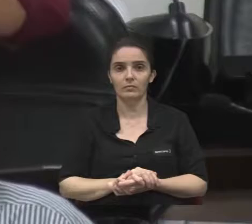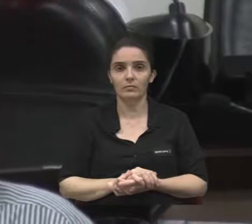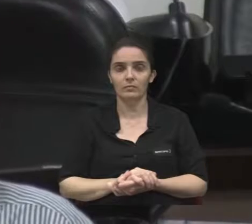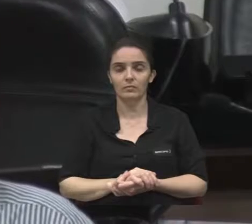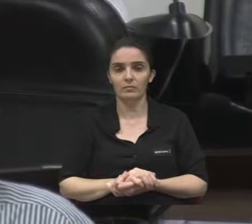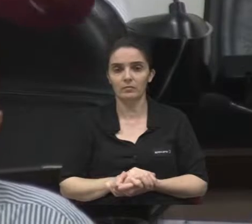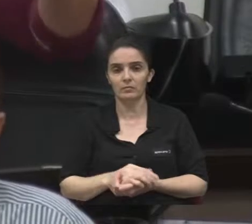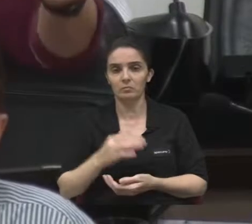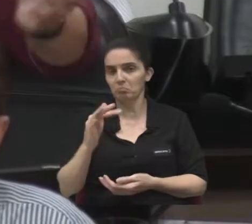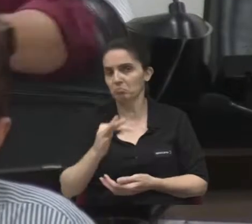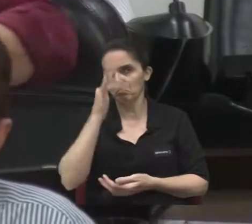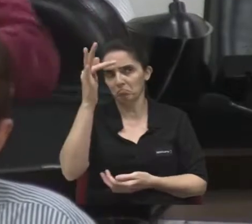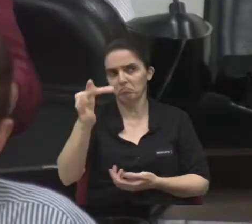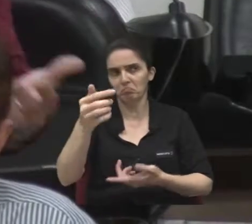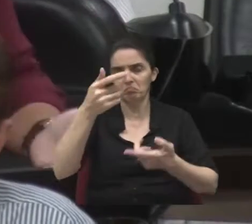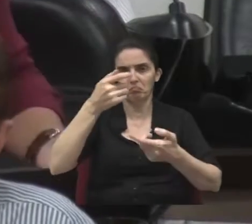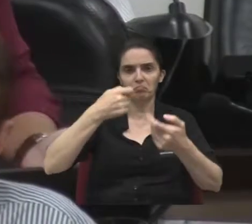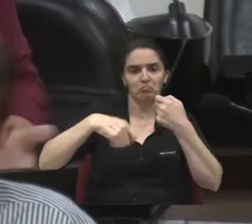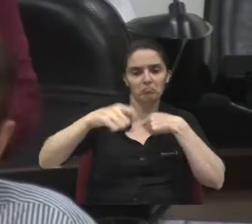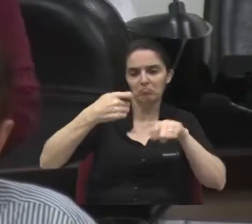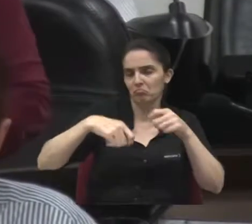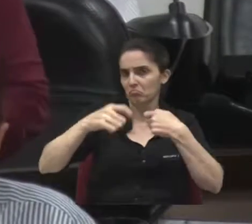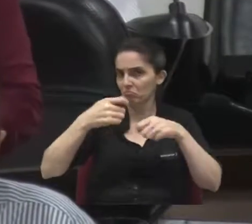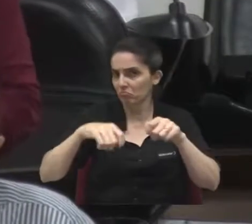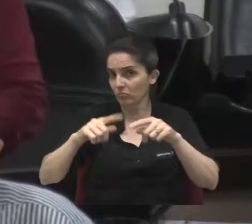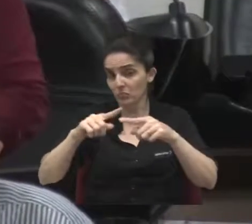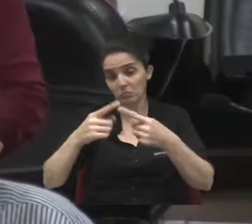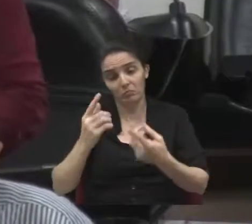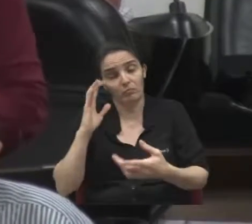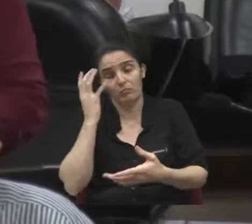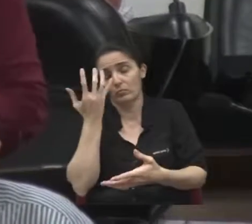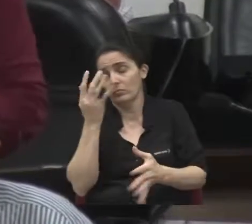que viesse a acontecer, mas que não aconteceu.